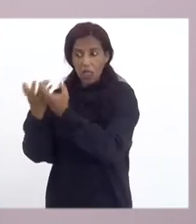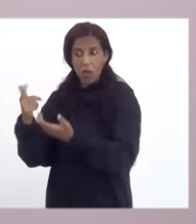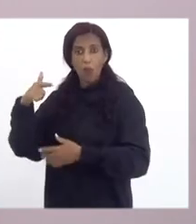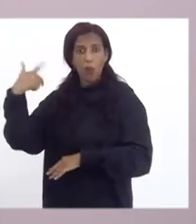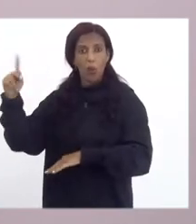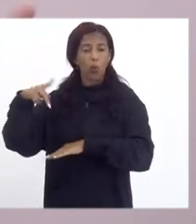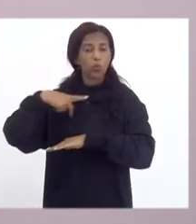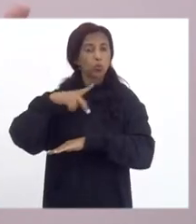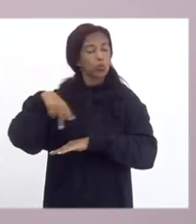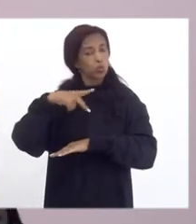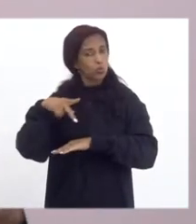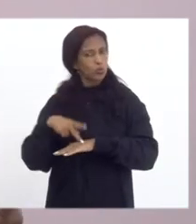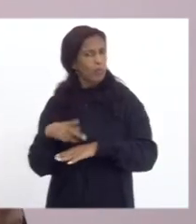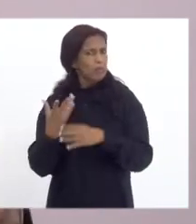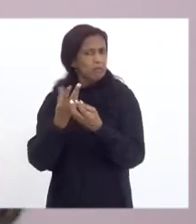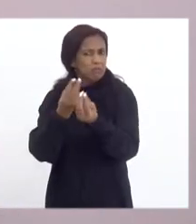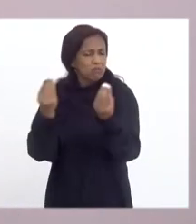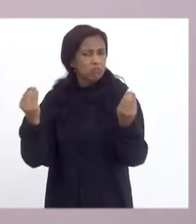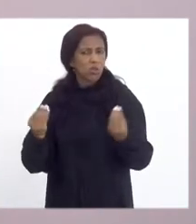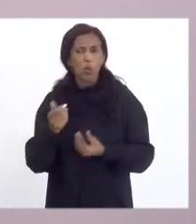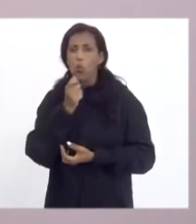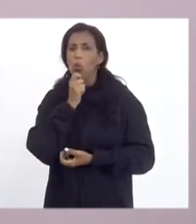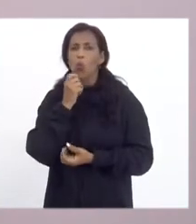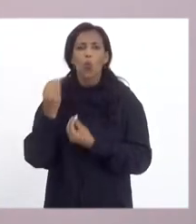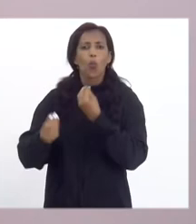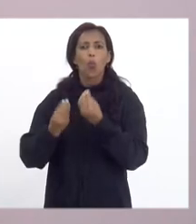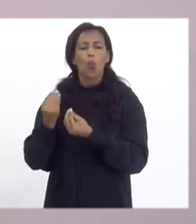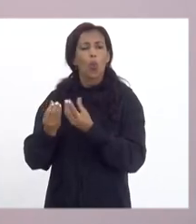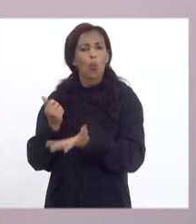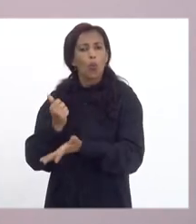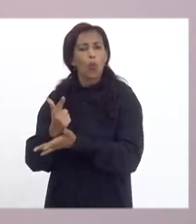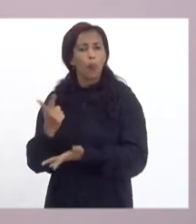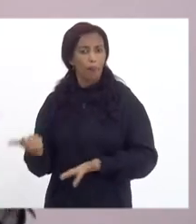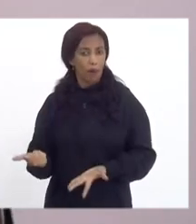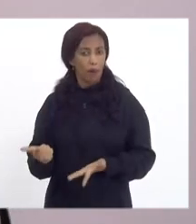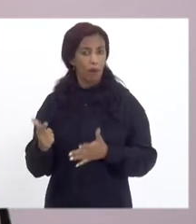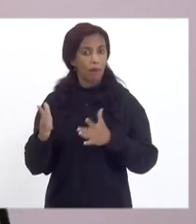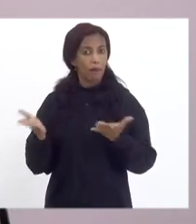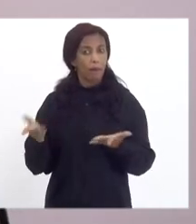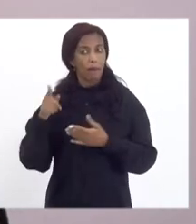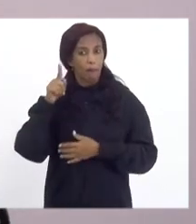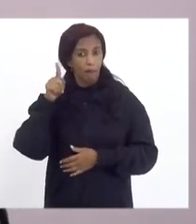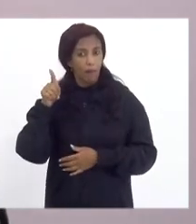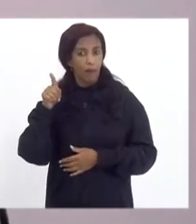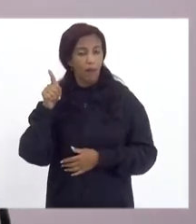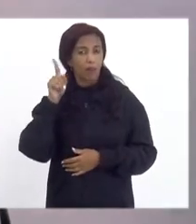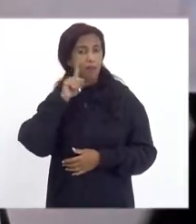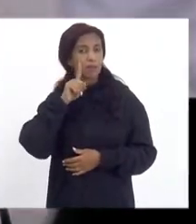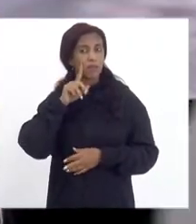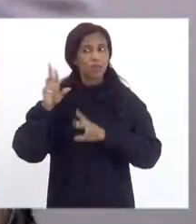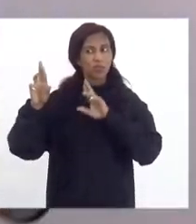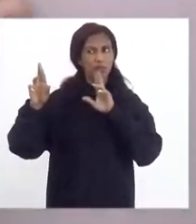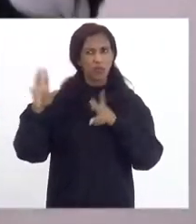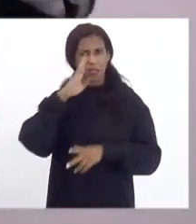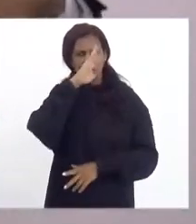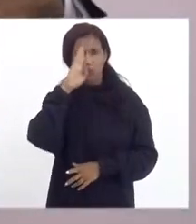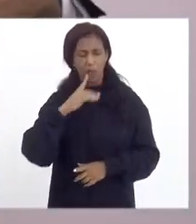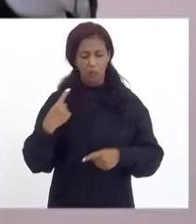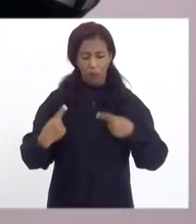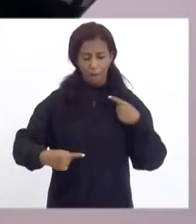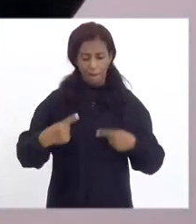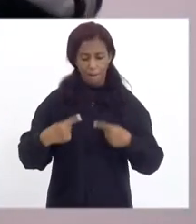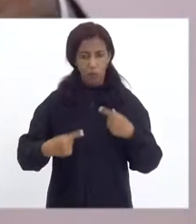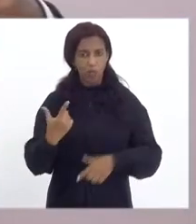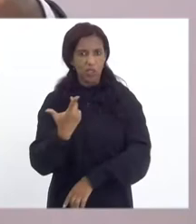muitas vacinas para muitos países que não tinham condições de recebê-las. Muito bem, mas lá, diferentemente do Brasil, que tem uma política